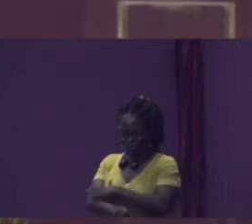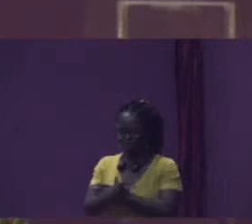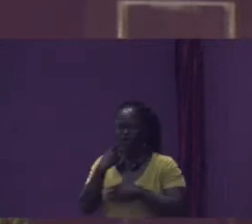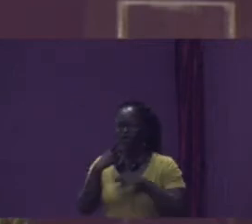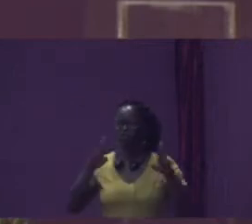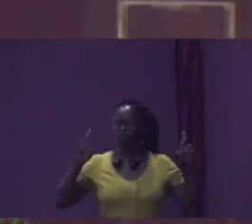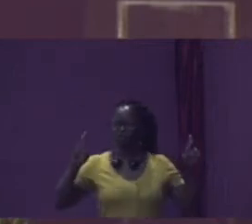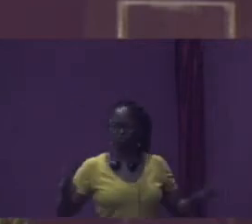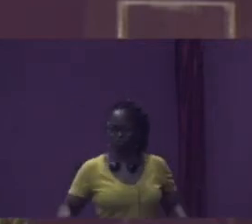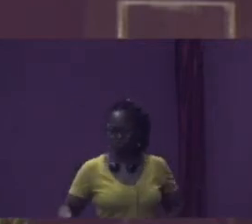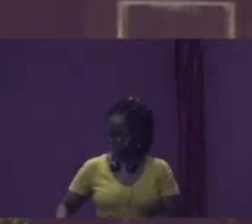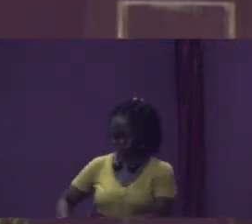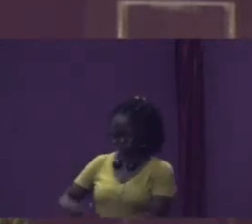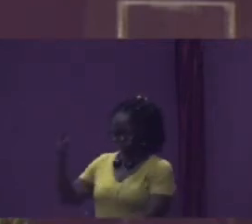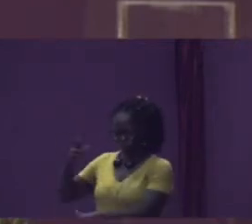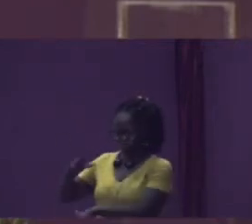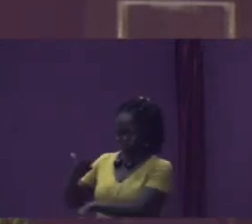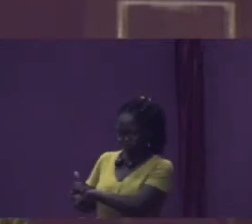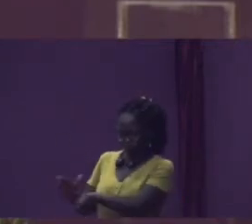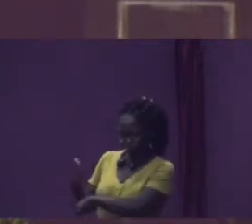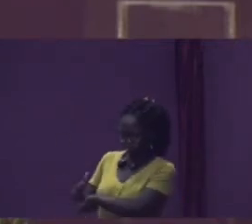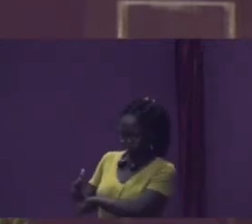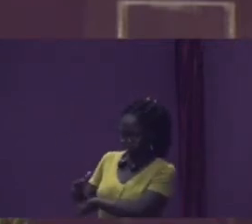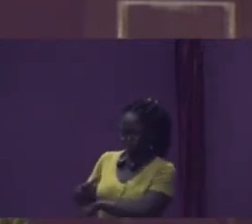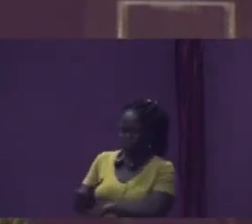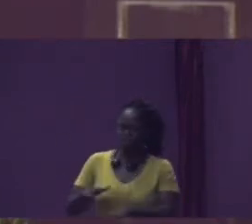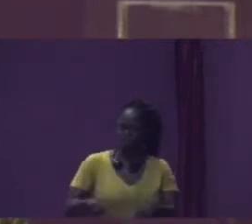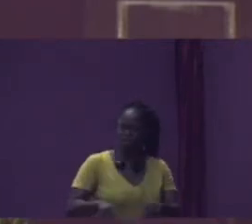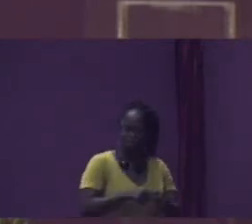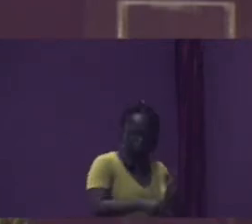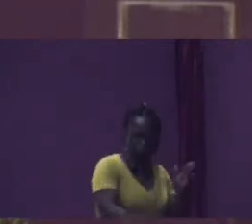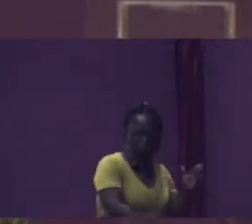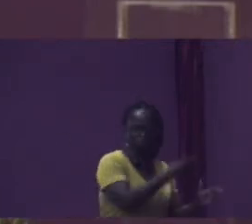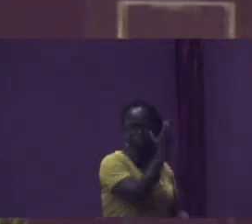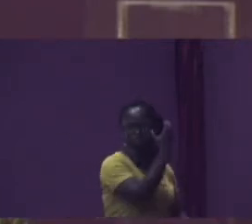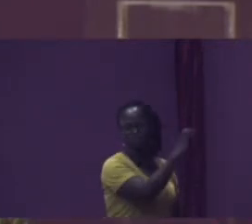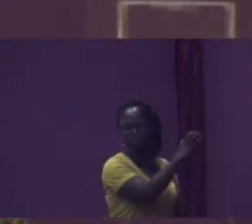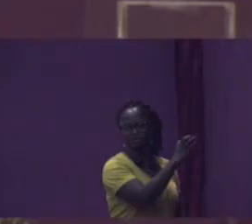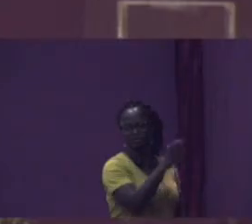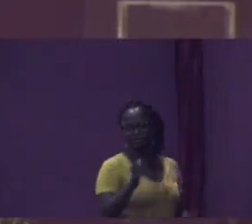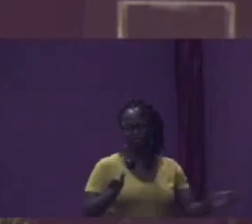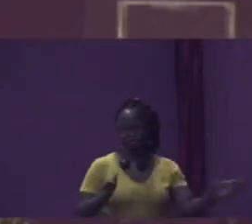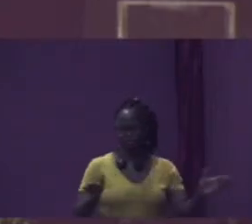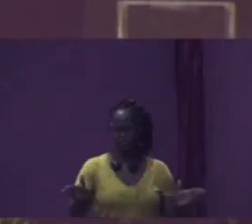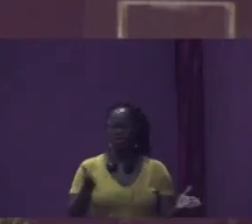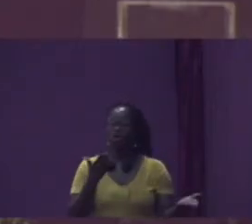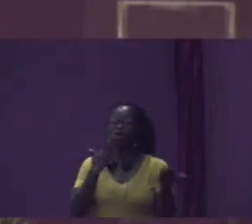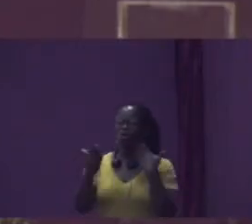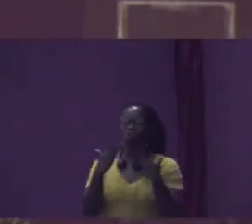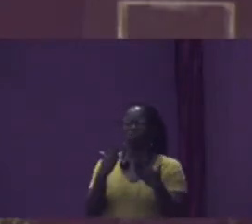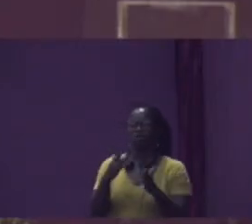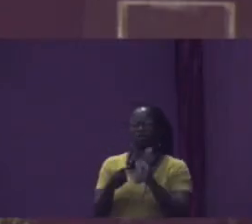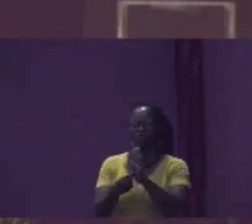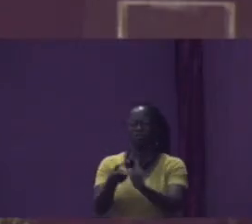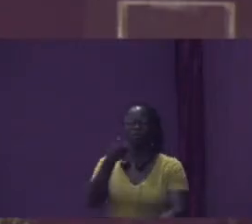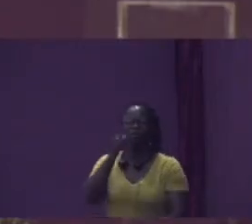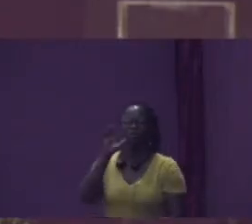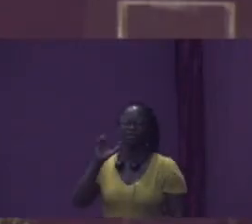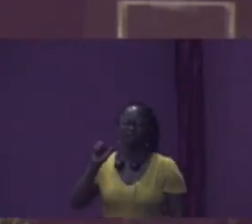entre a cesárea da prática e a cesárea da evidência científica, que comunica muito com aquela apresentação da Carla de ontem,